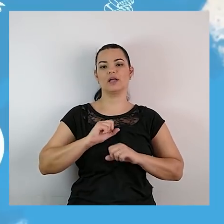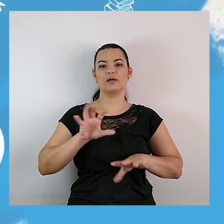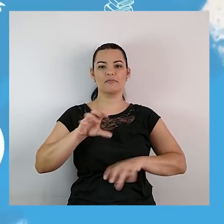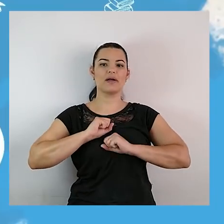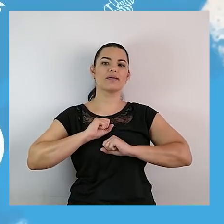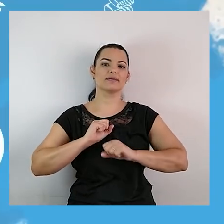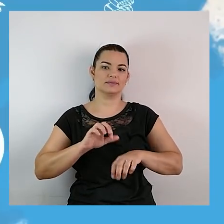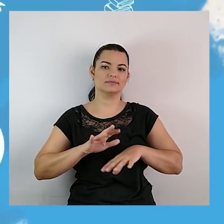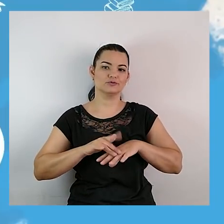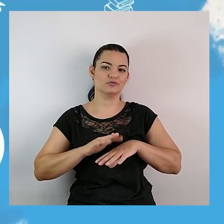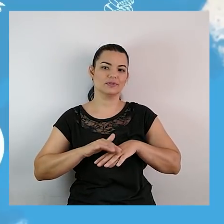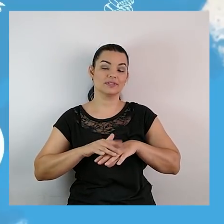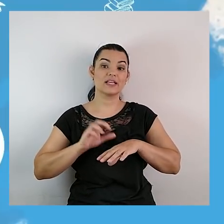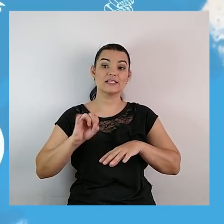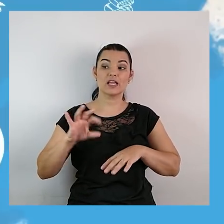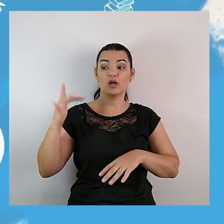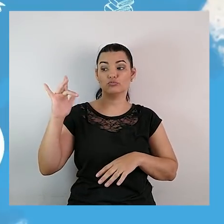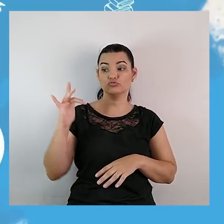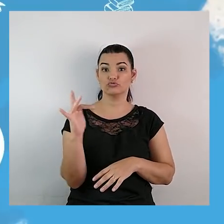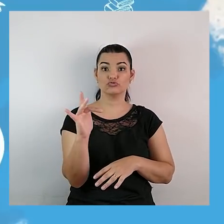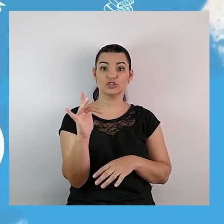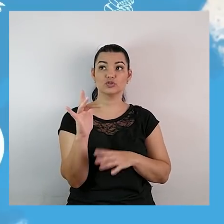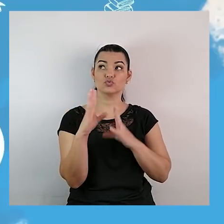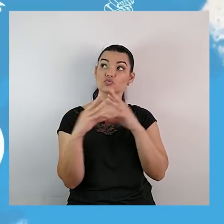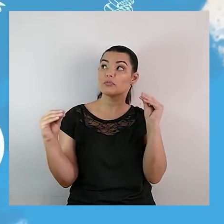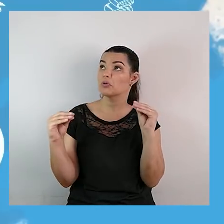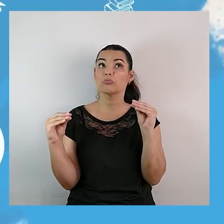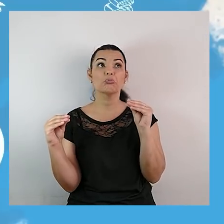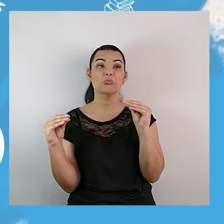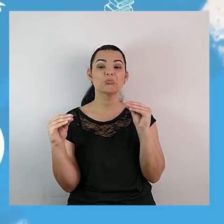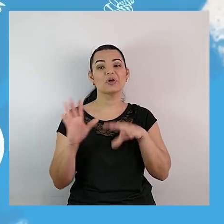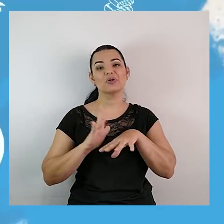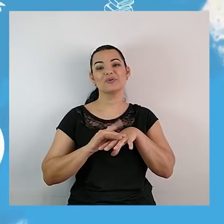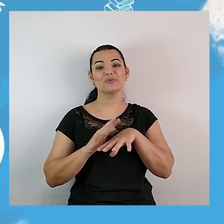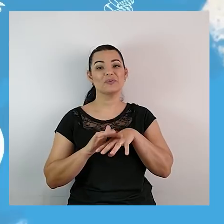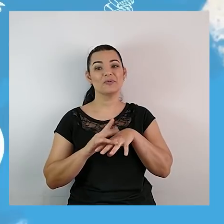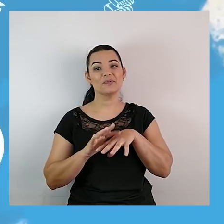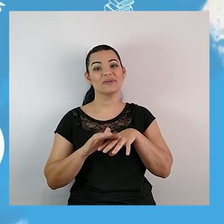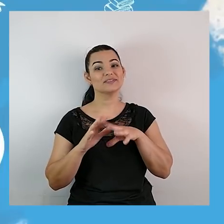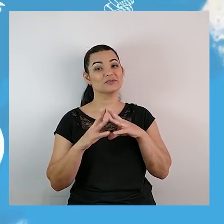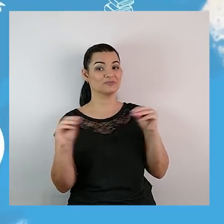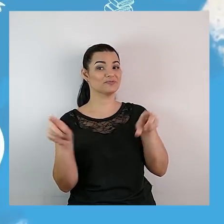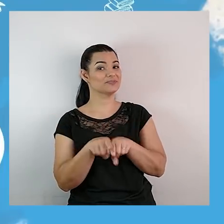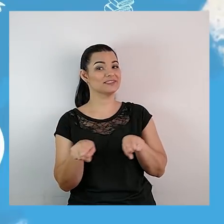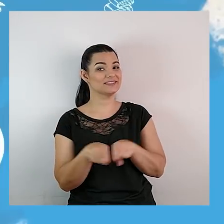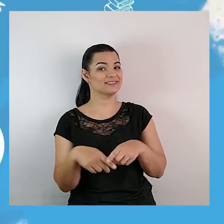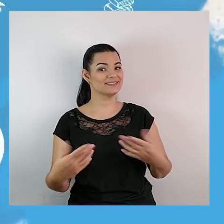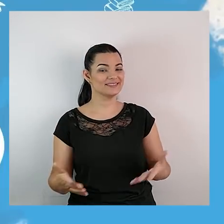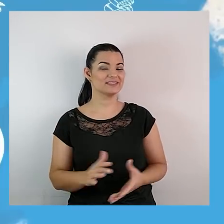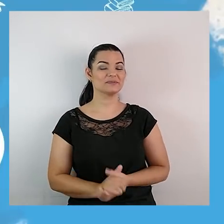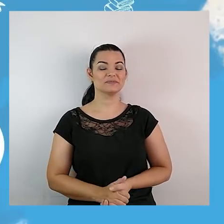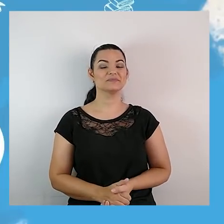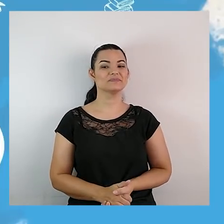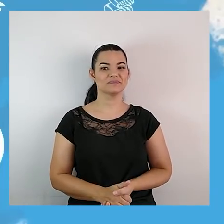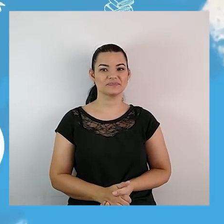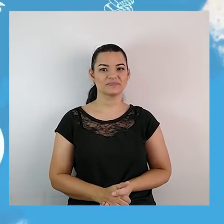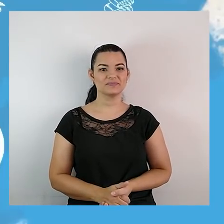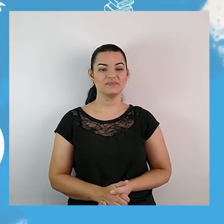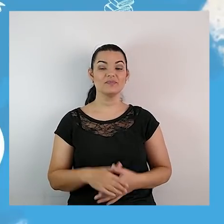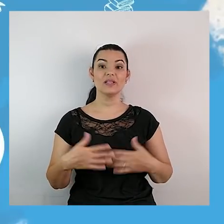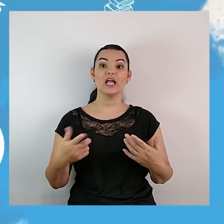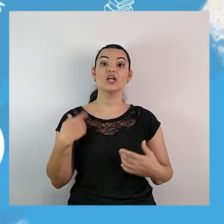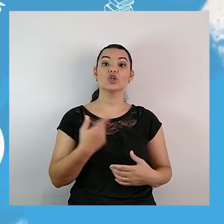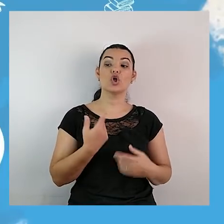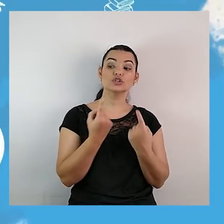eu não tenho o mosquito, eu não vou ter a doença. E para combater aí